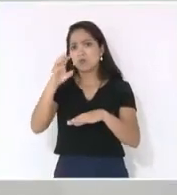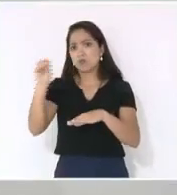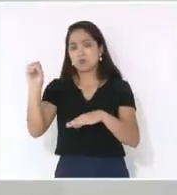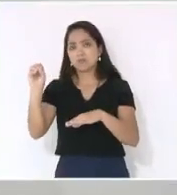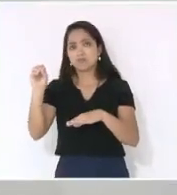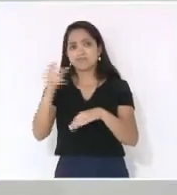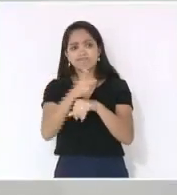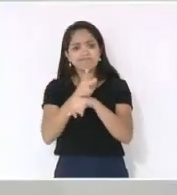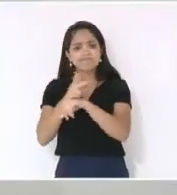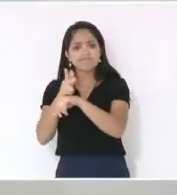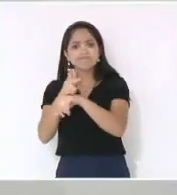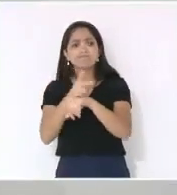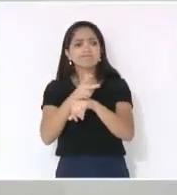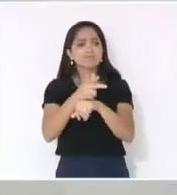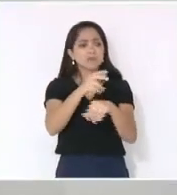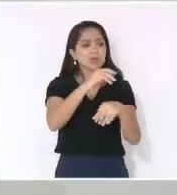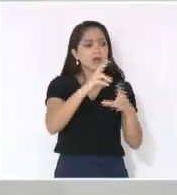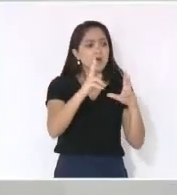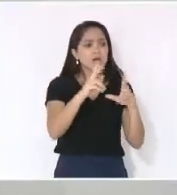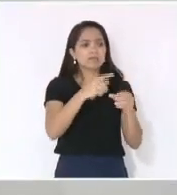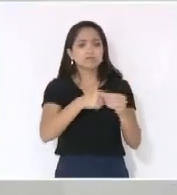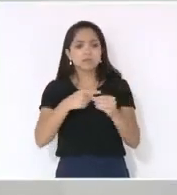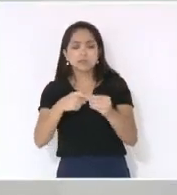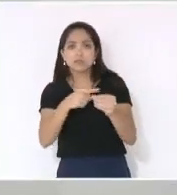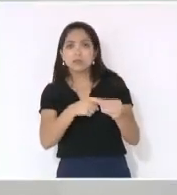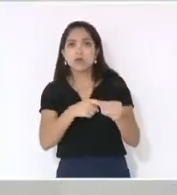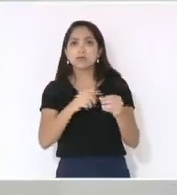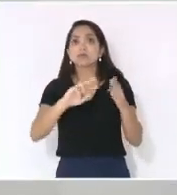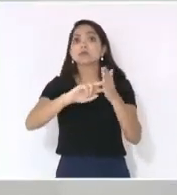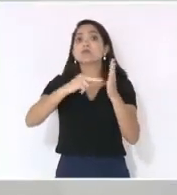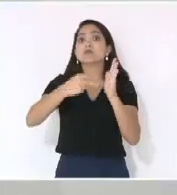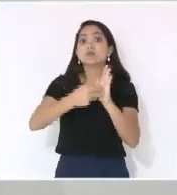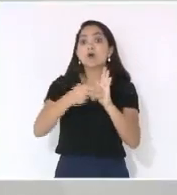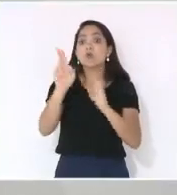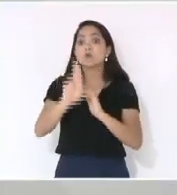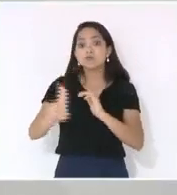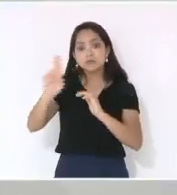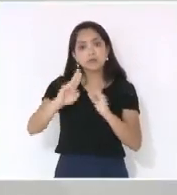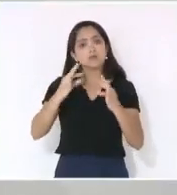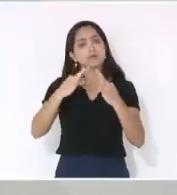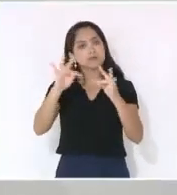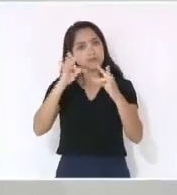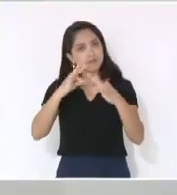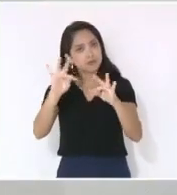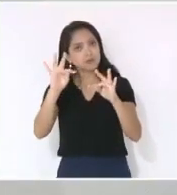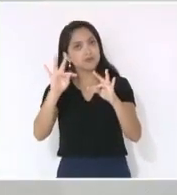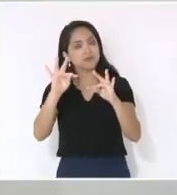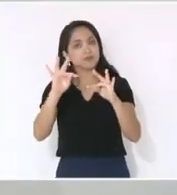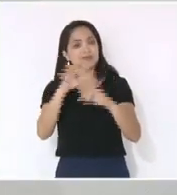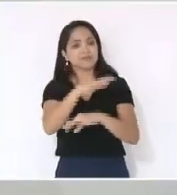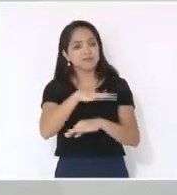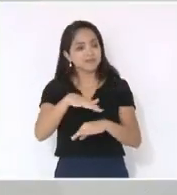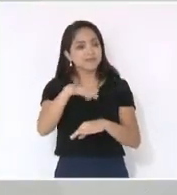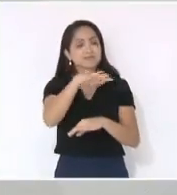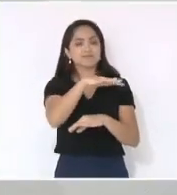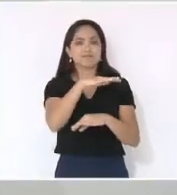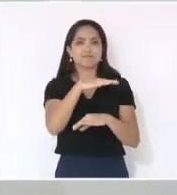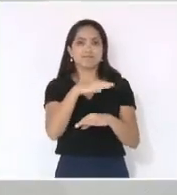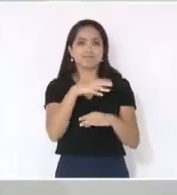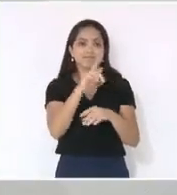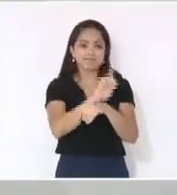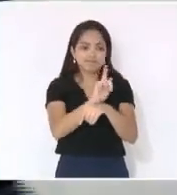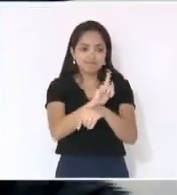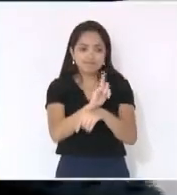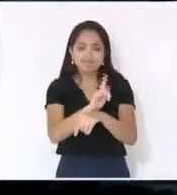Isso significa o quê? Utilização de novas tecnologias na gestão pública. Não podemos abrir